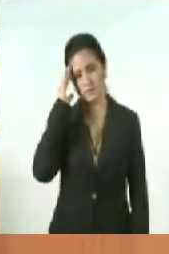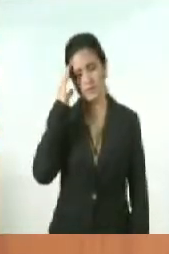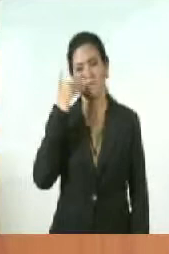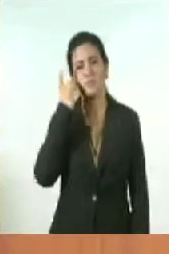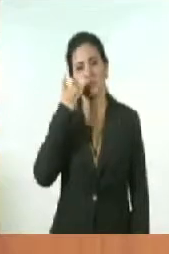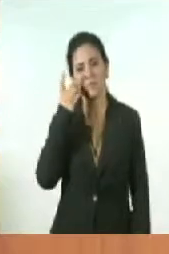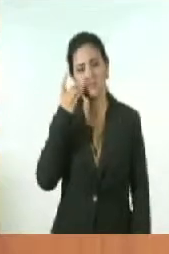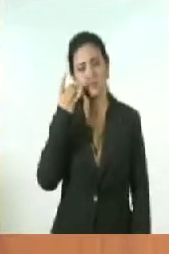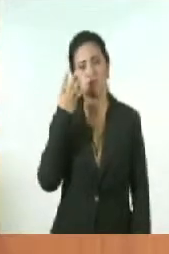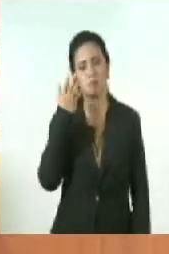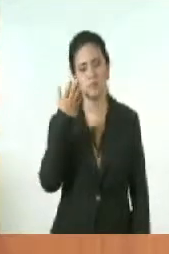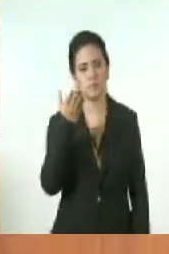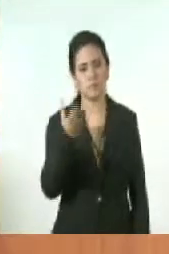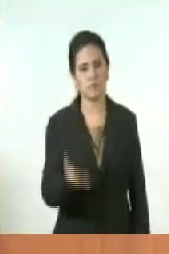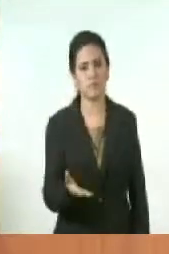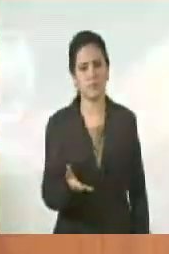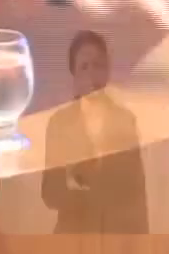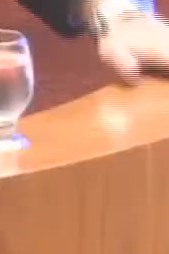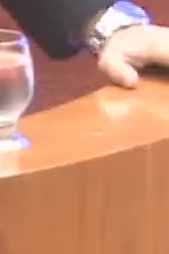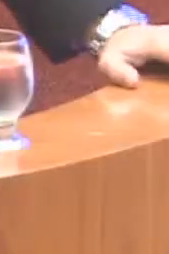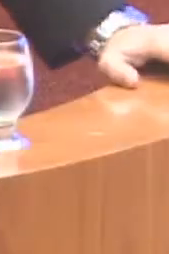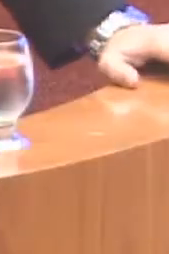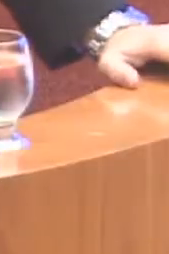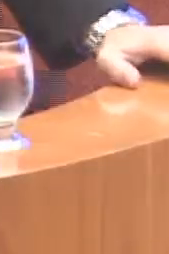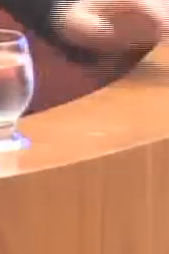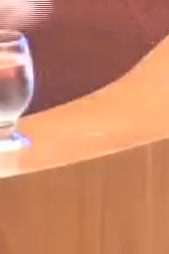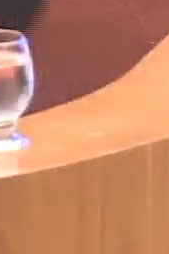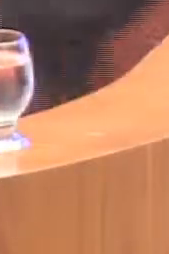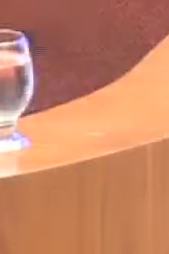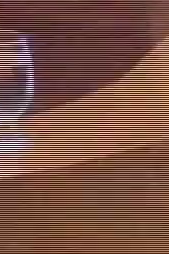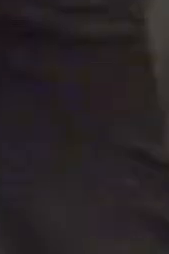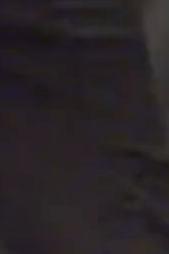Deputado Eduardo Braga.